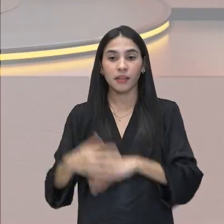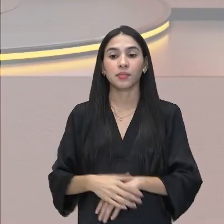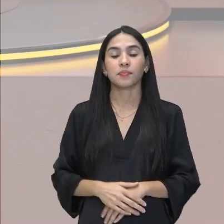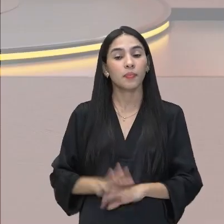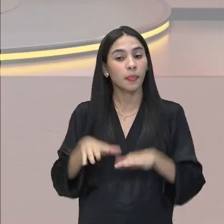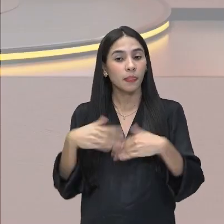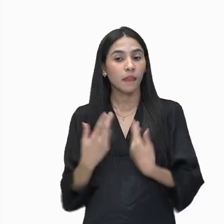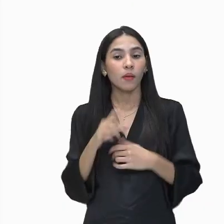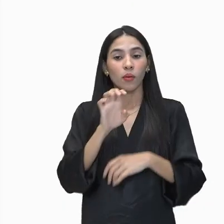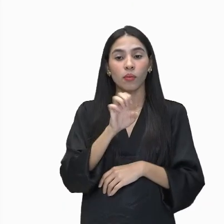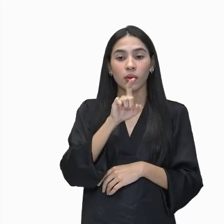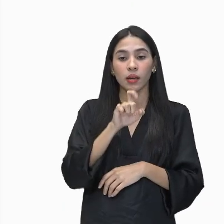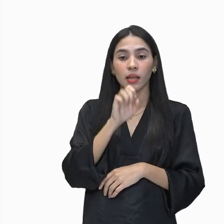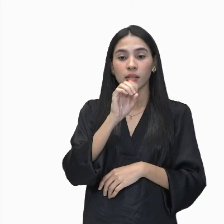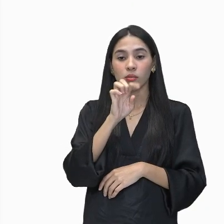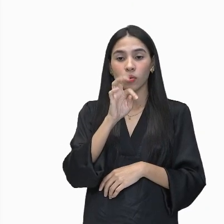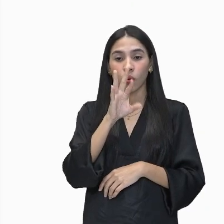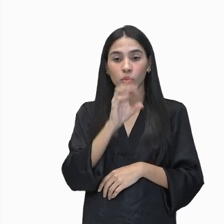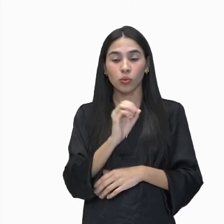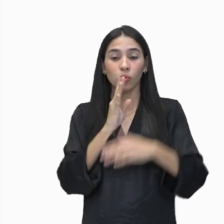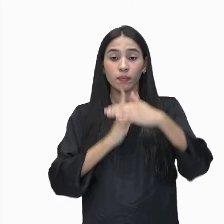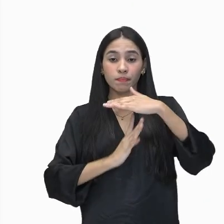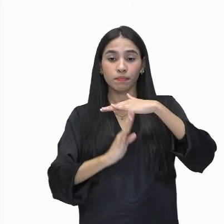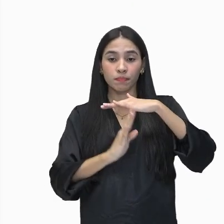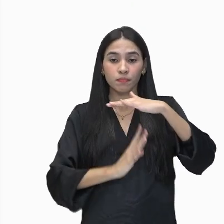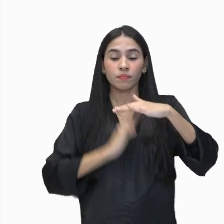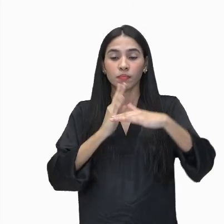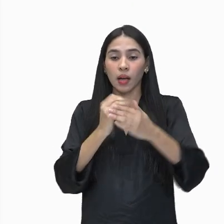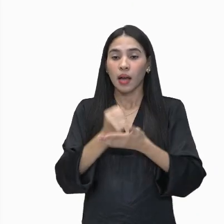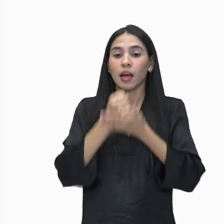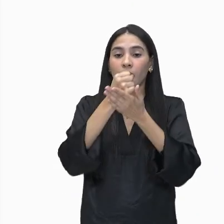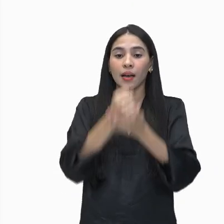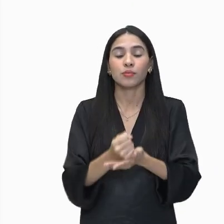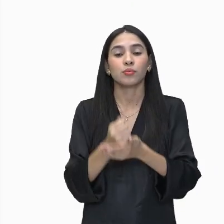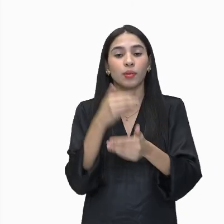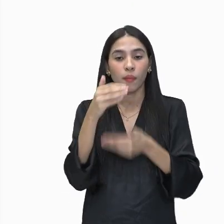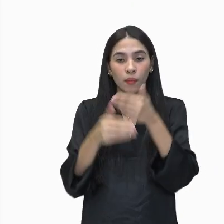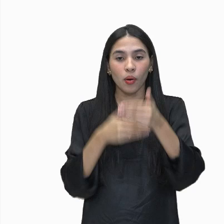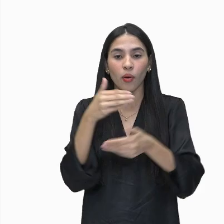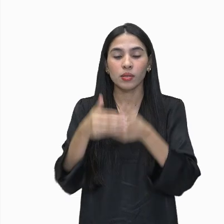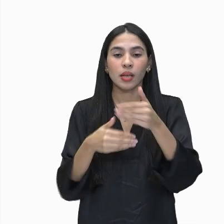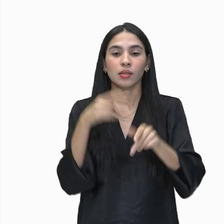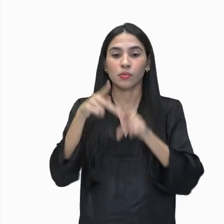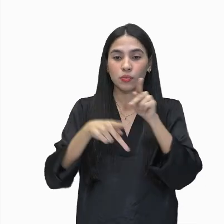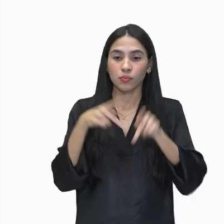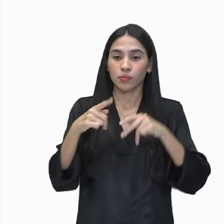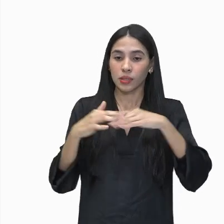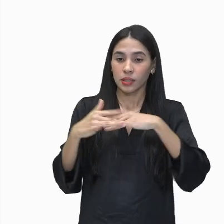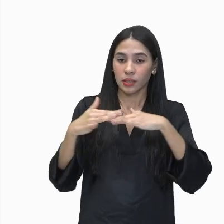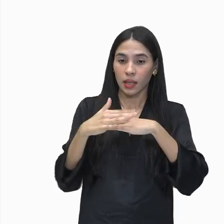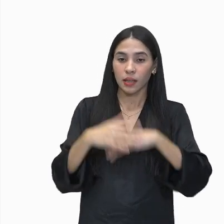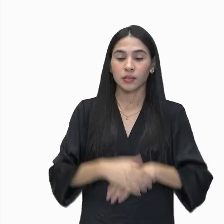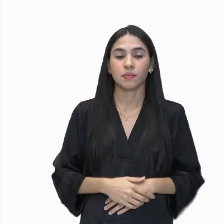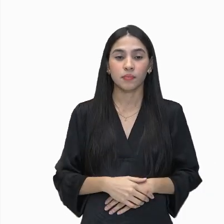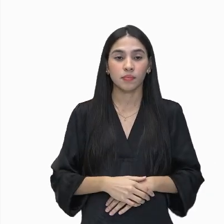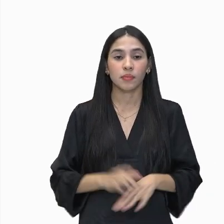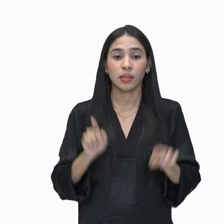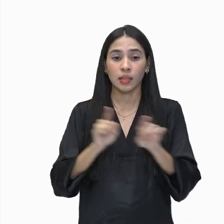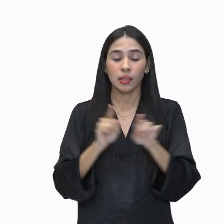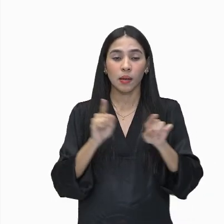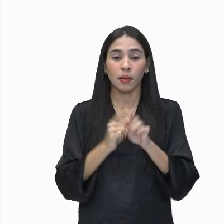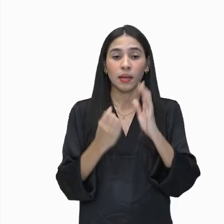o êxodo rural, ele contribui aí para o processo de urbanização. A formação da rede